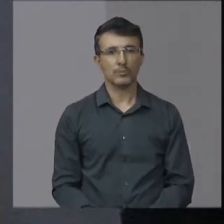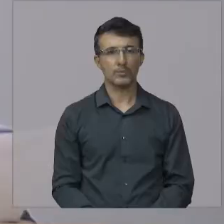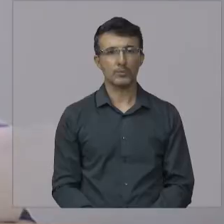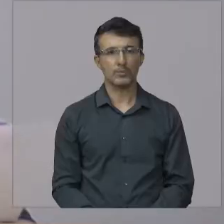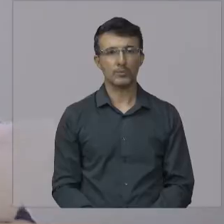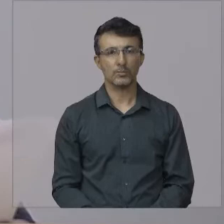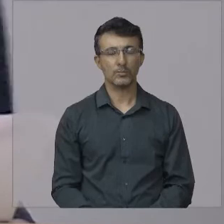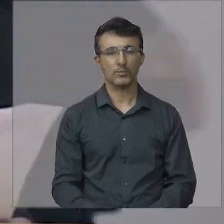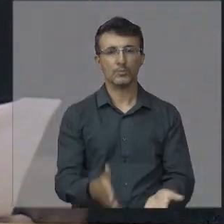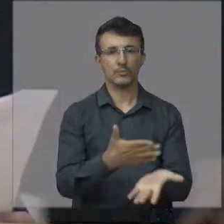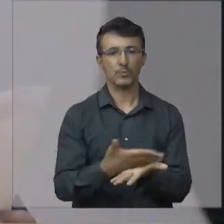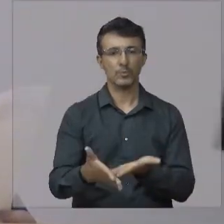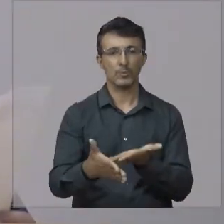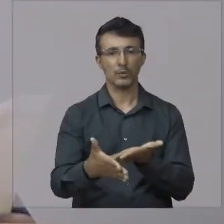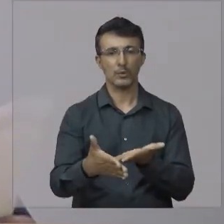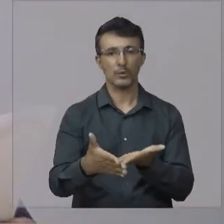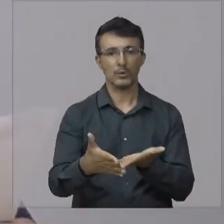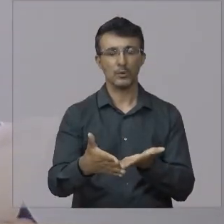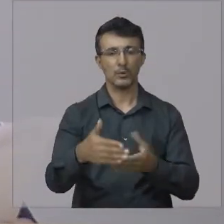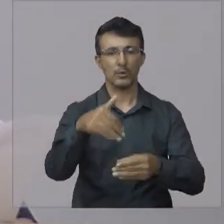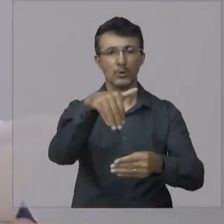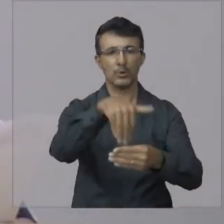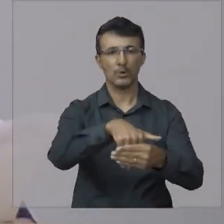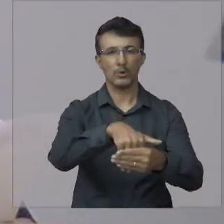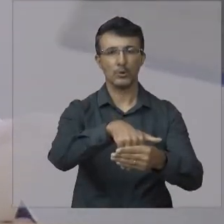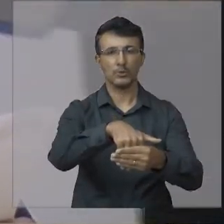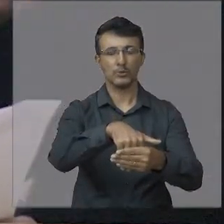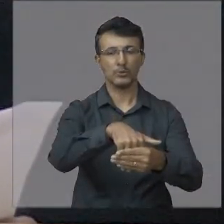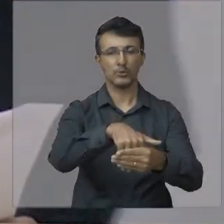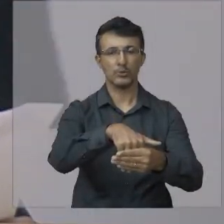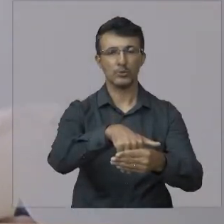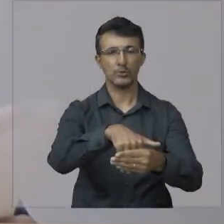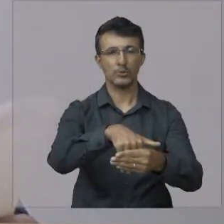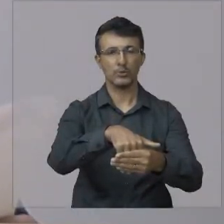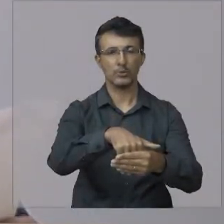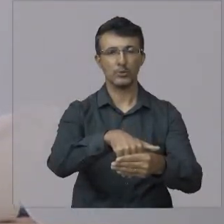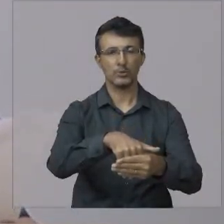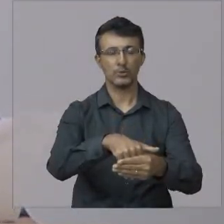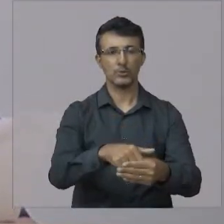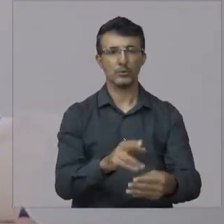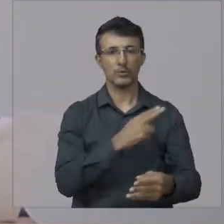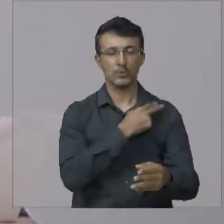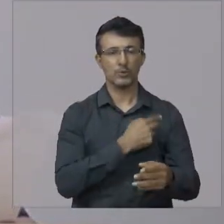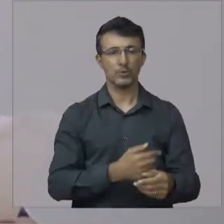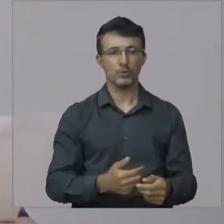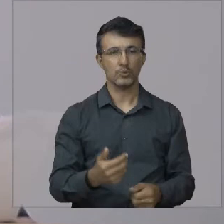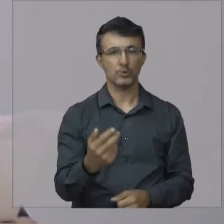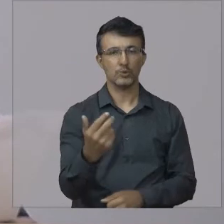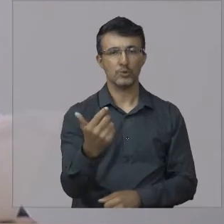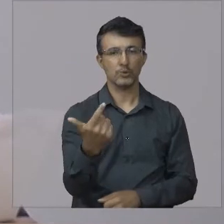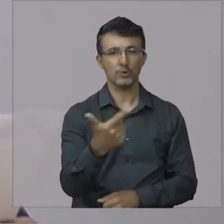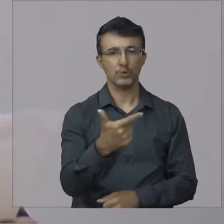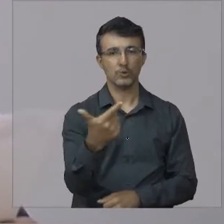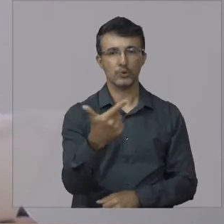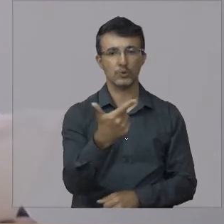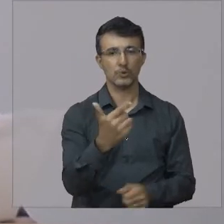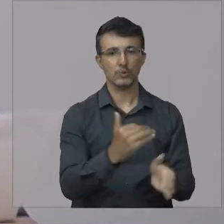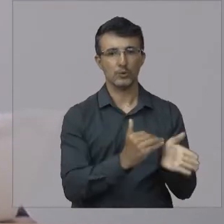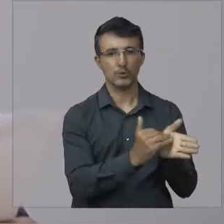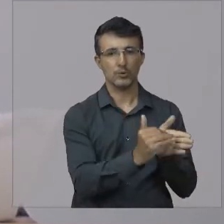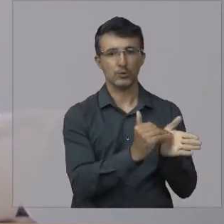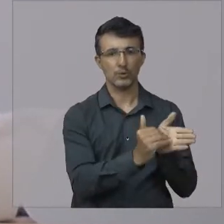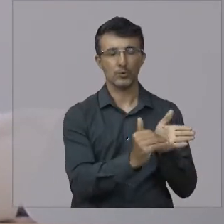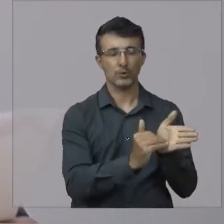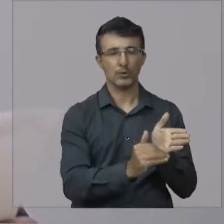Passaremos então a votação para a eleição para o cargo de segundo secretário. Solicito aos senhores vereadores que registrem suas